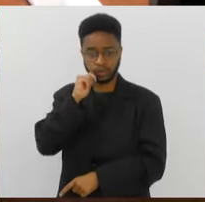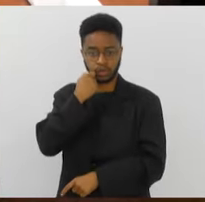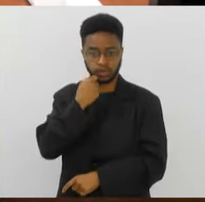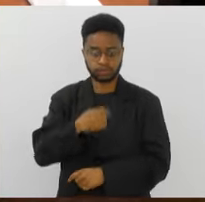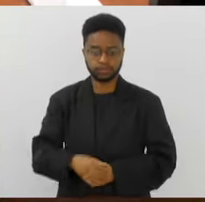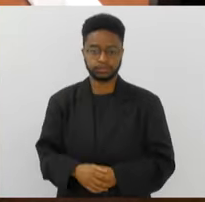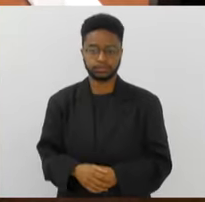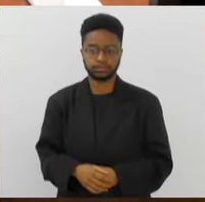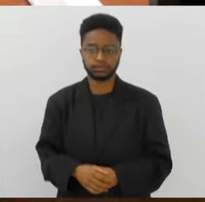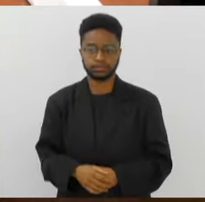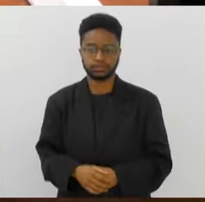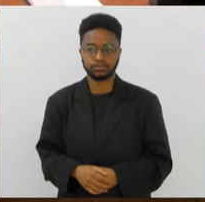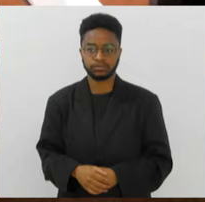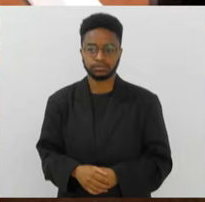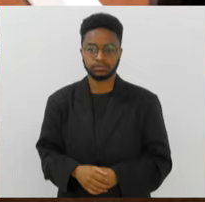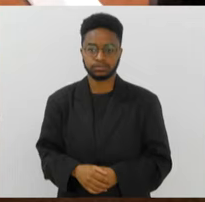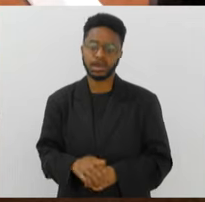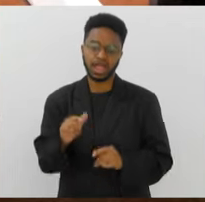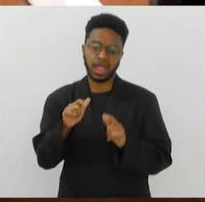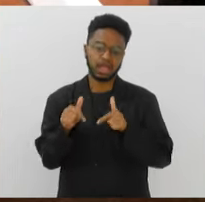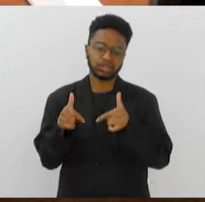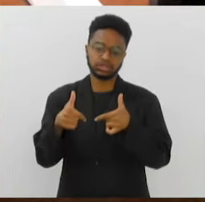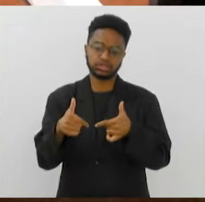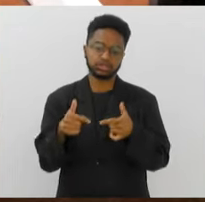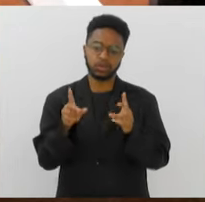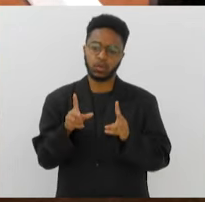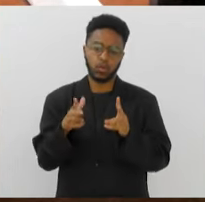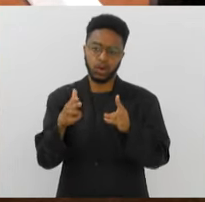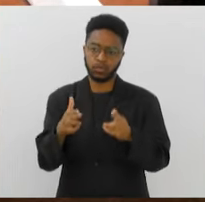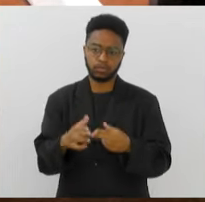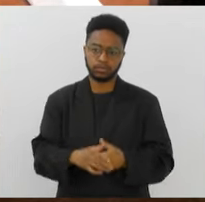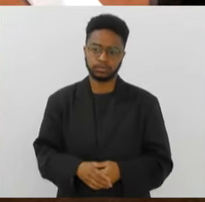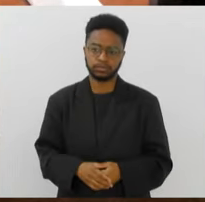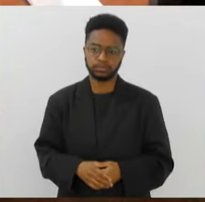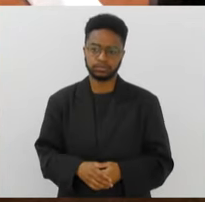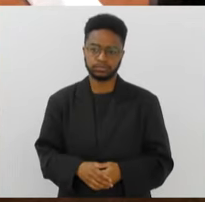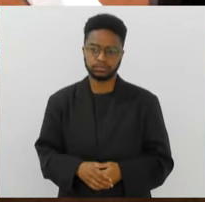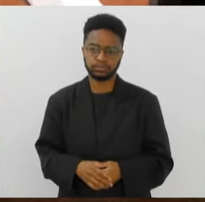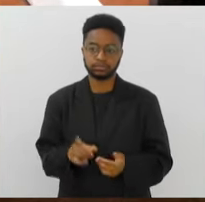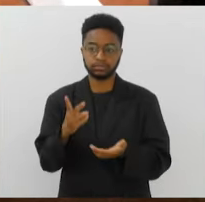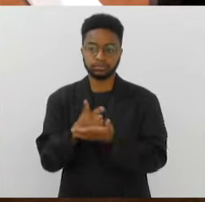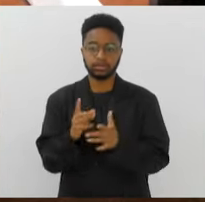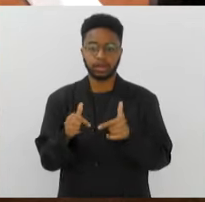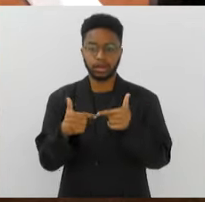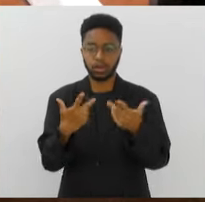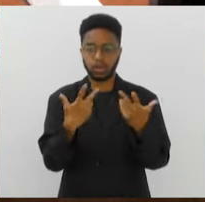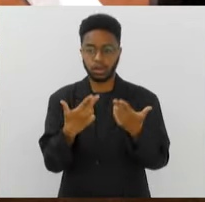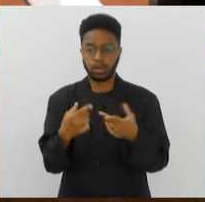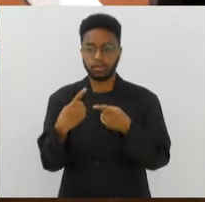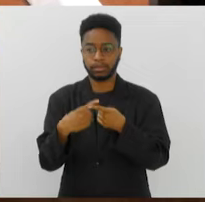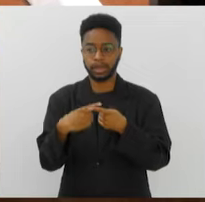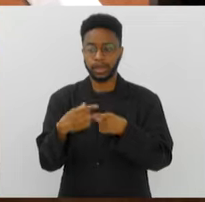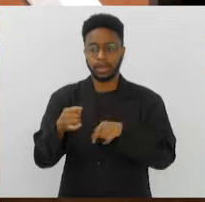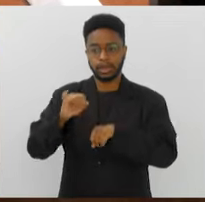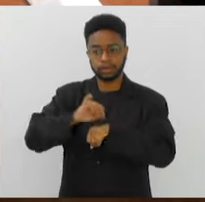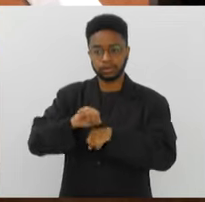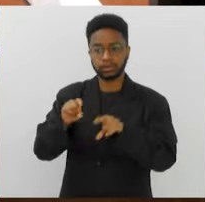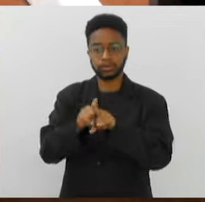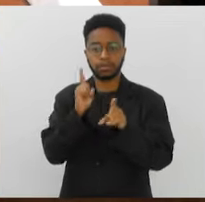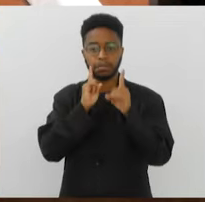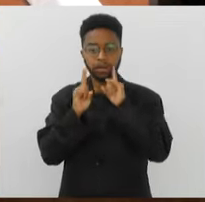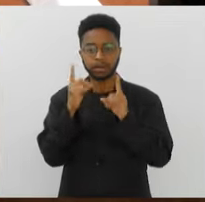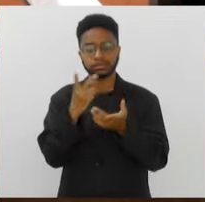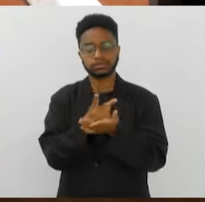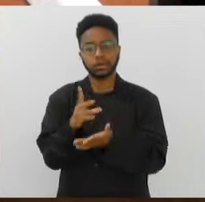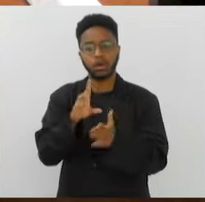Paes. Os modos operantes são os mesmos, presidente. Os modos operantes são os mesmos. Tanto na capital quanto em Maricá, é roubalheira.